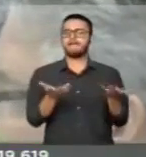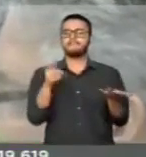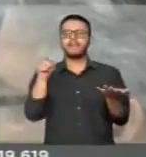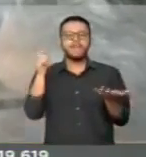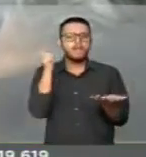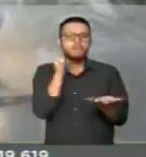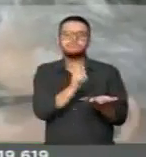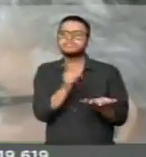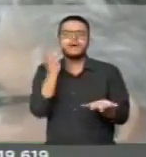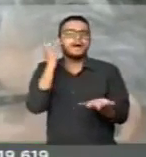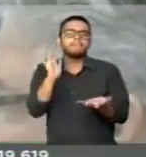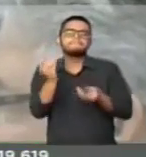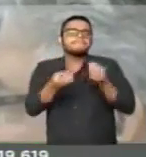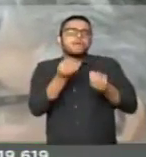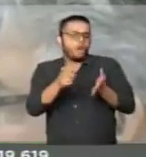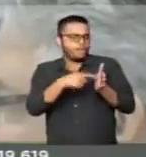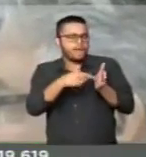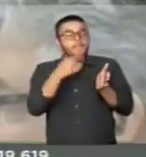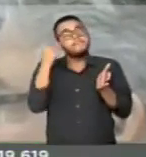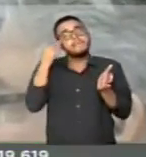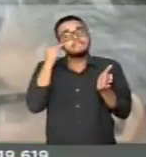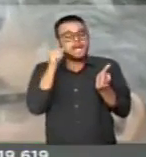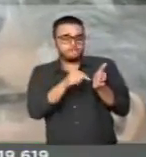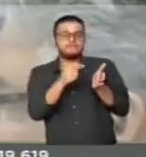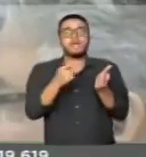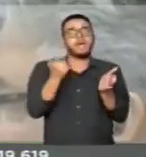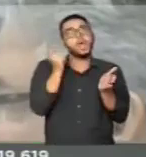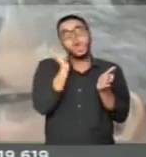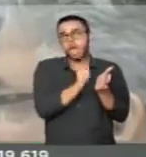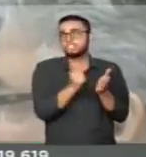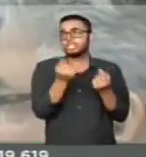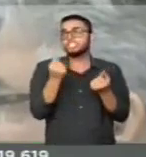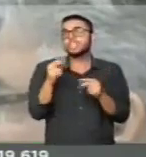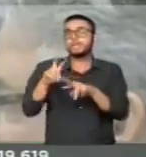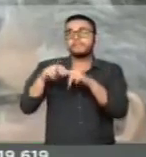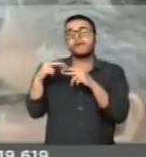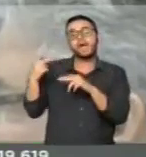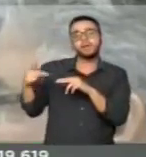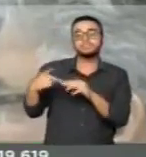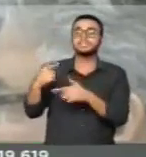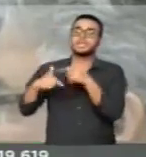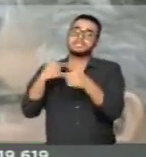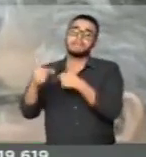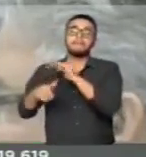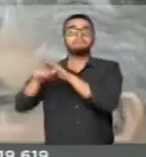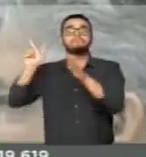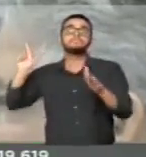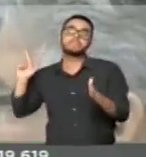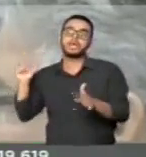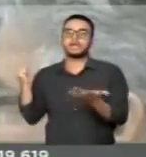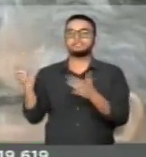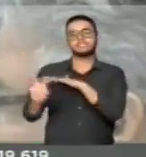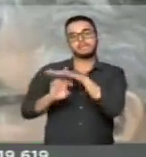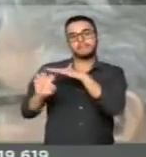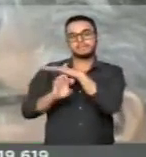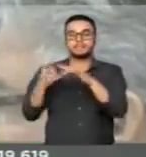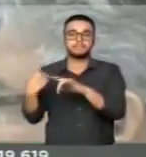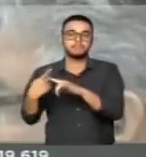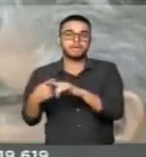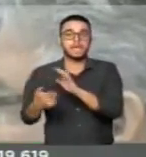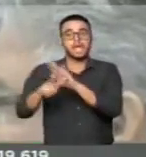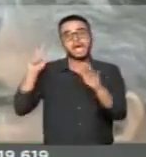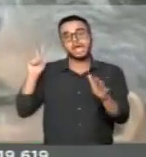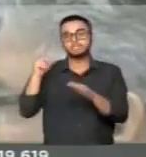recebia extrato desses cartões e acreditava que o alto padrão que tinha era proveniente de alguma atividade anteriormente exercida pelo pai e que seu pai sempre gerenciou